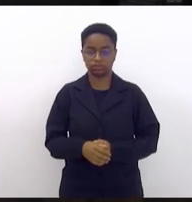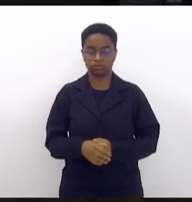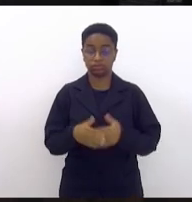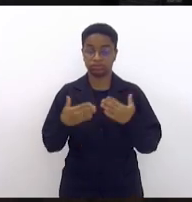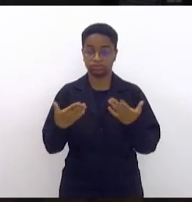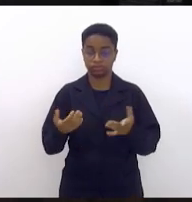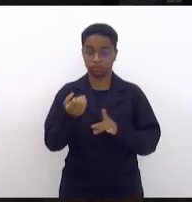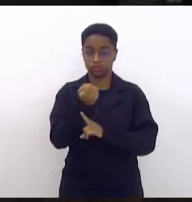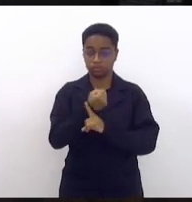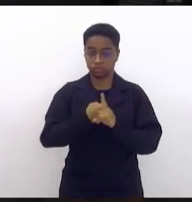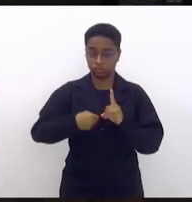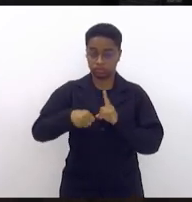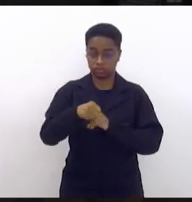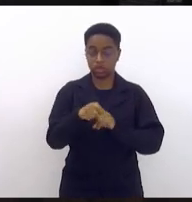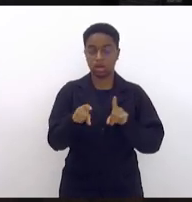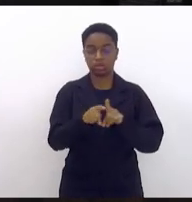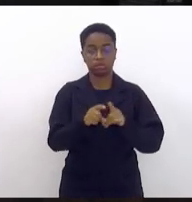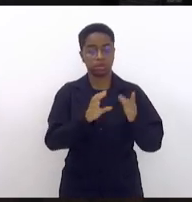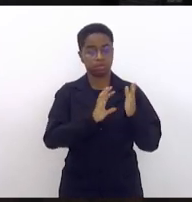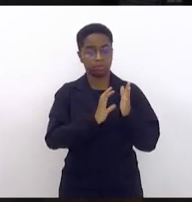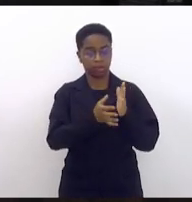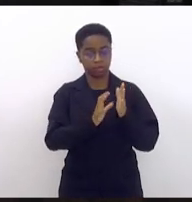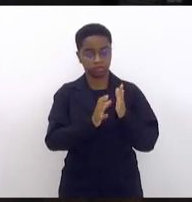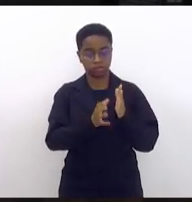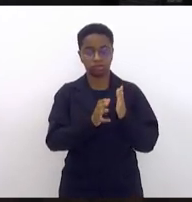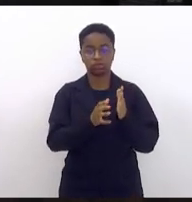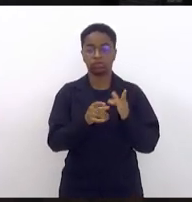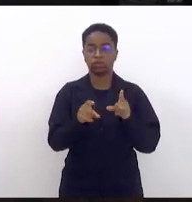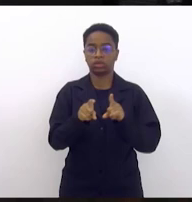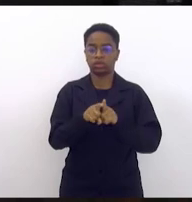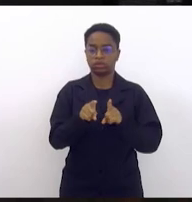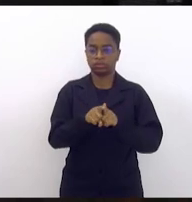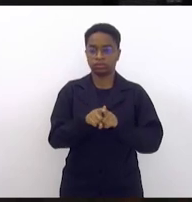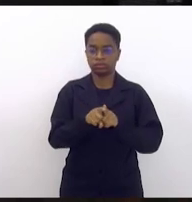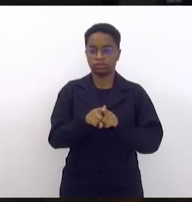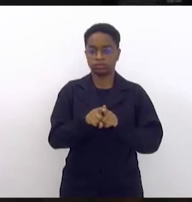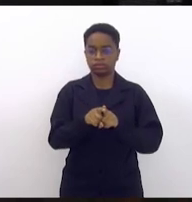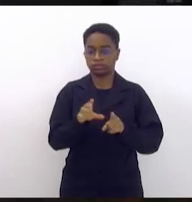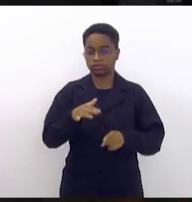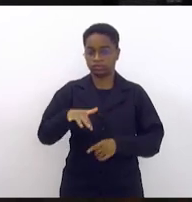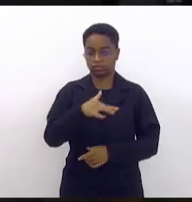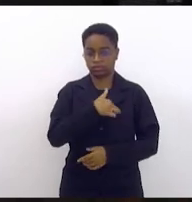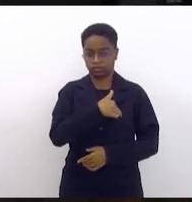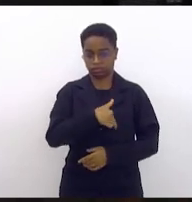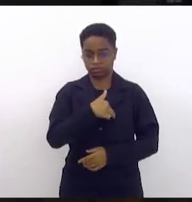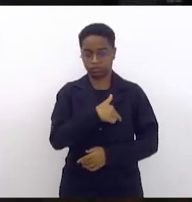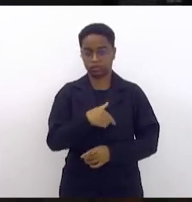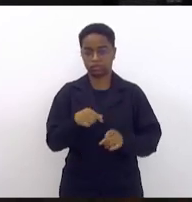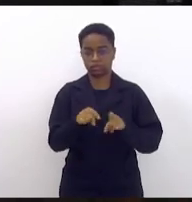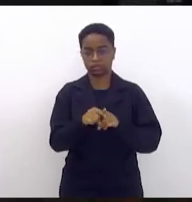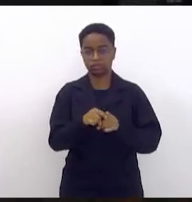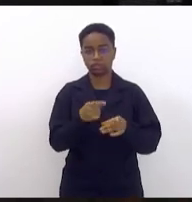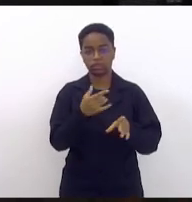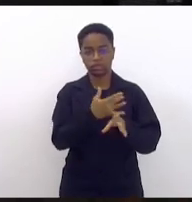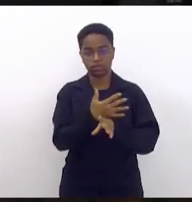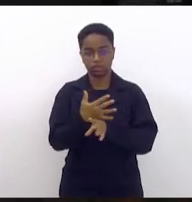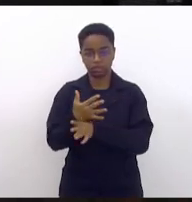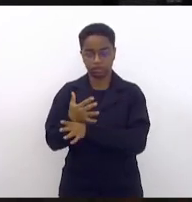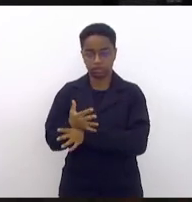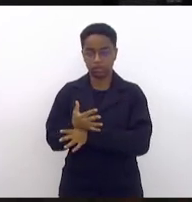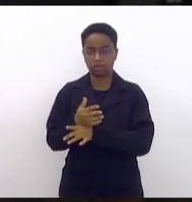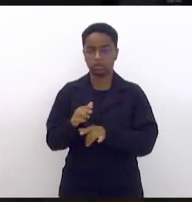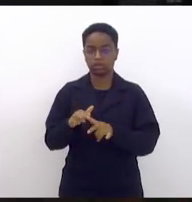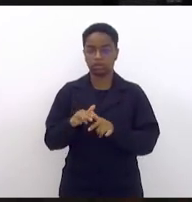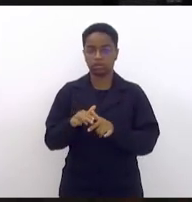sociedade civil os partidos políticos eh as entidades religiosas os municípios através